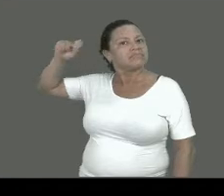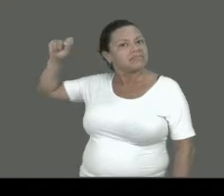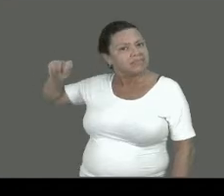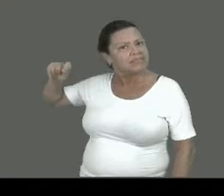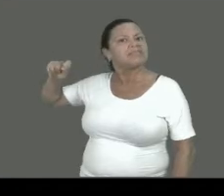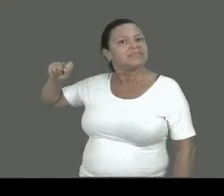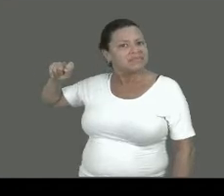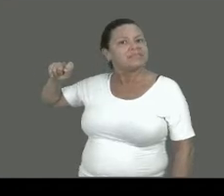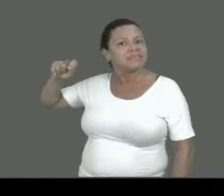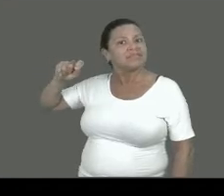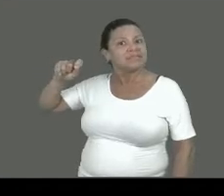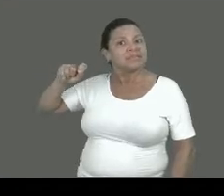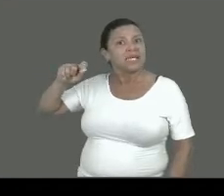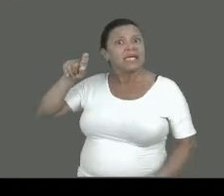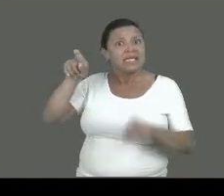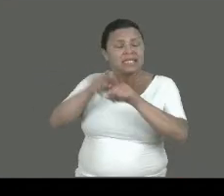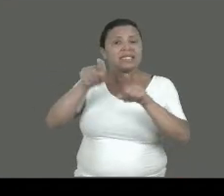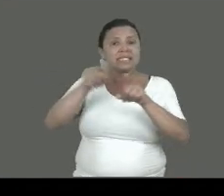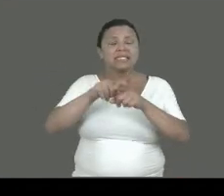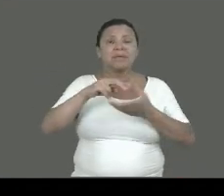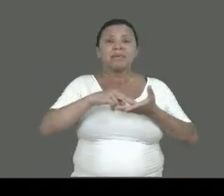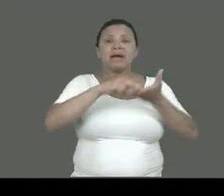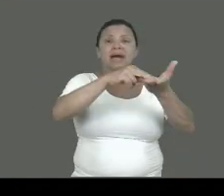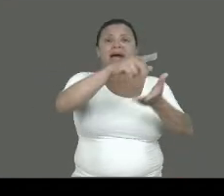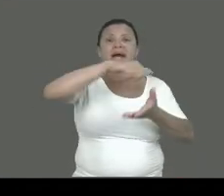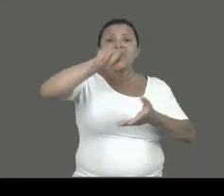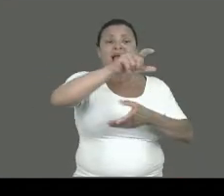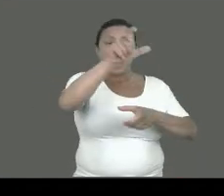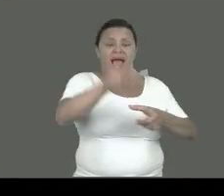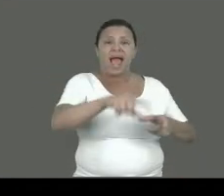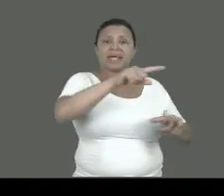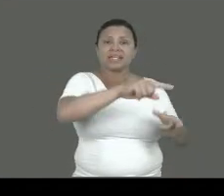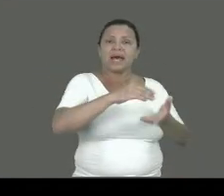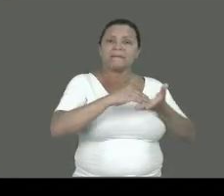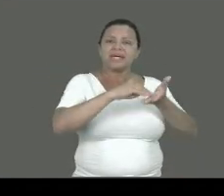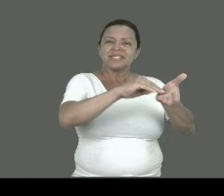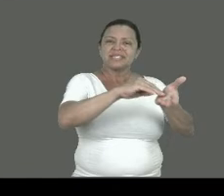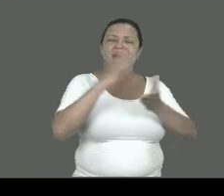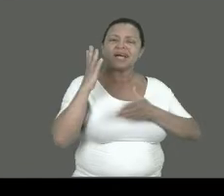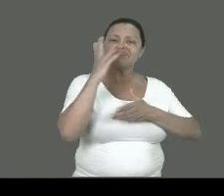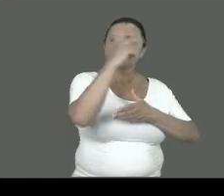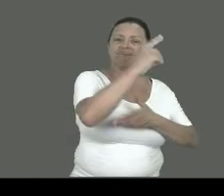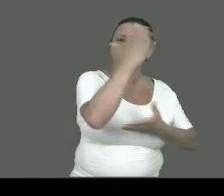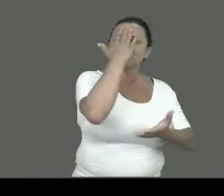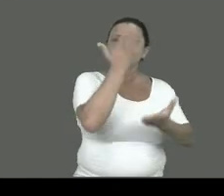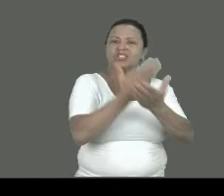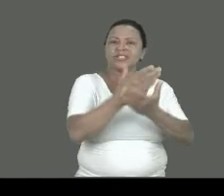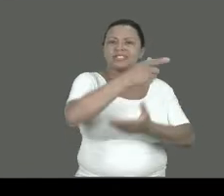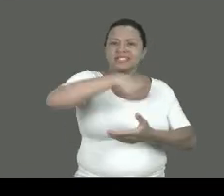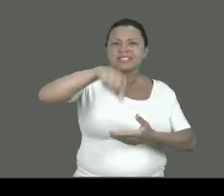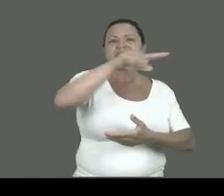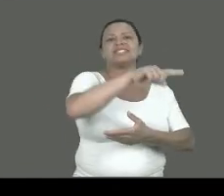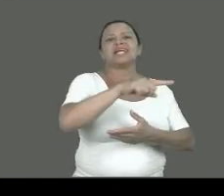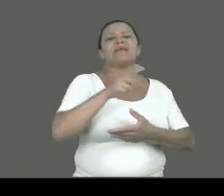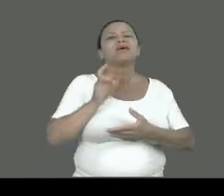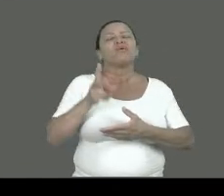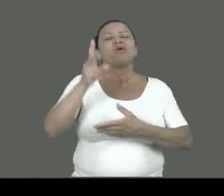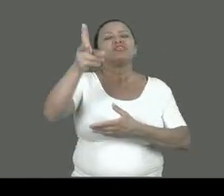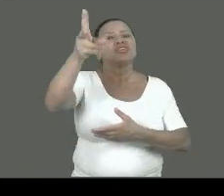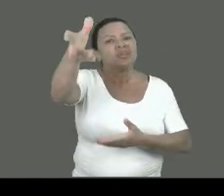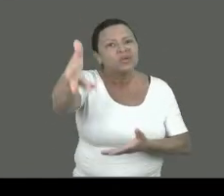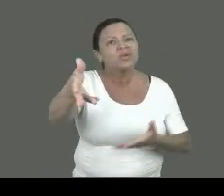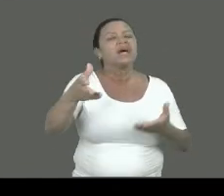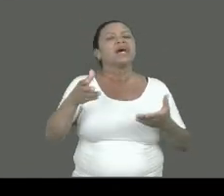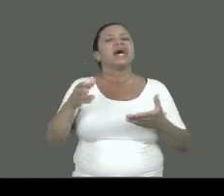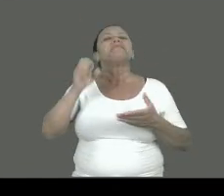e mandar um recado para aqueles que aqui estão, mandar uma linda mensagem de confiança para que sigam a sua jornada,